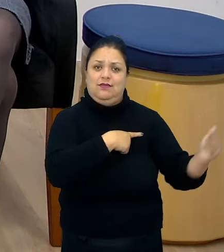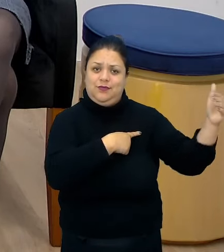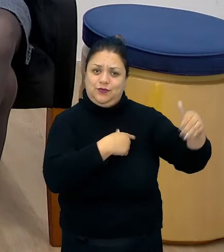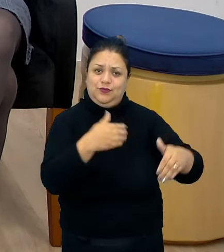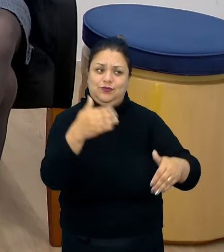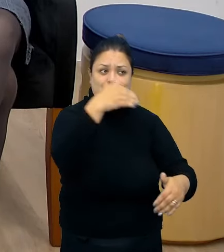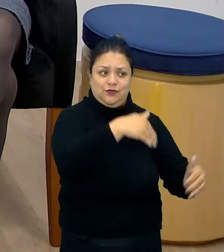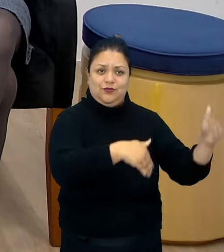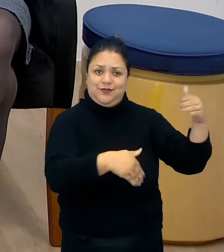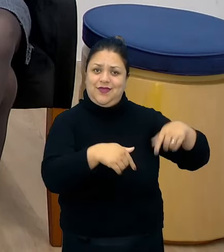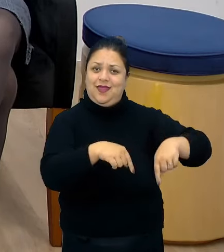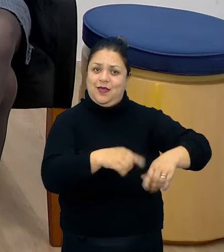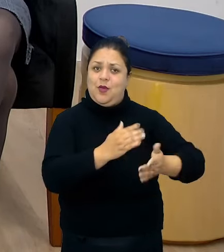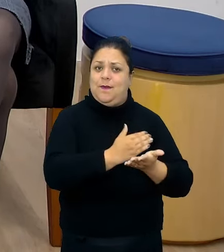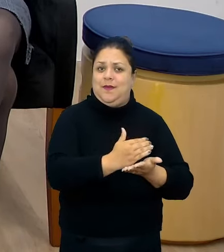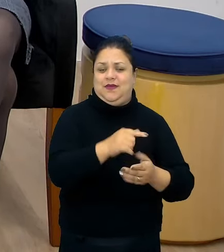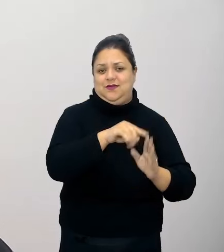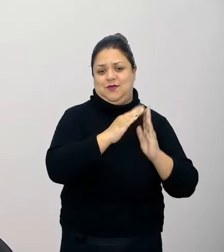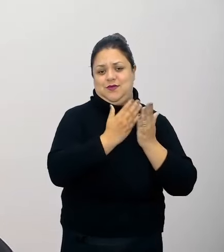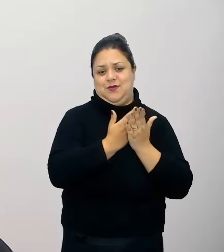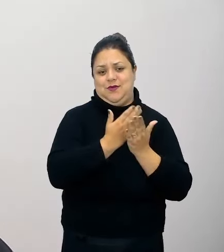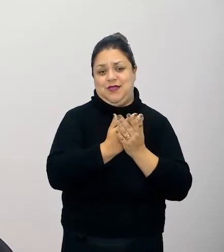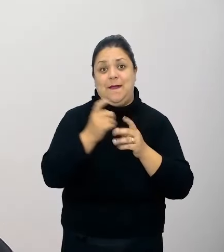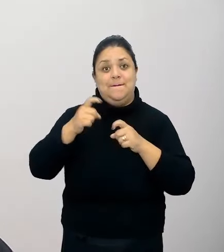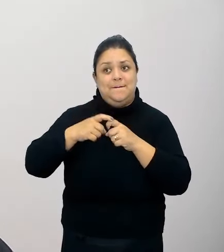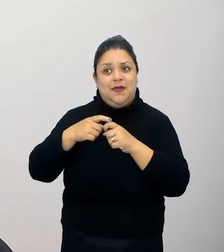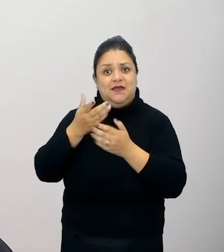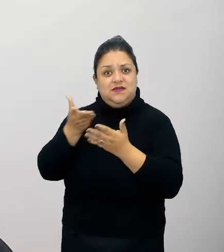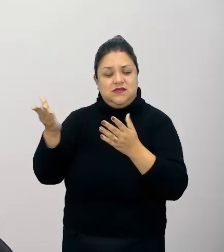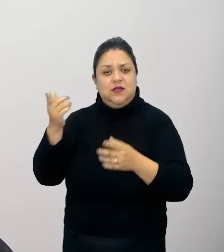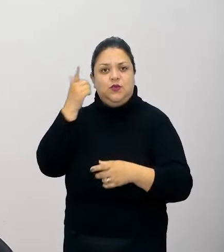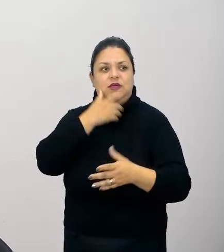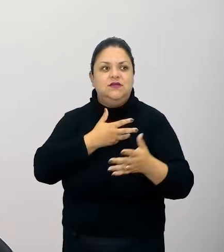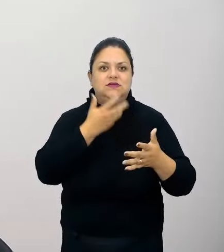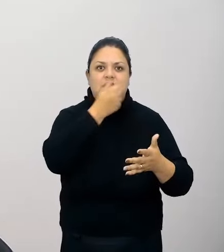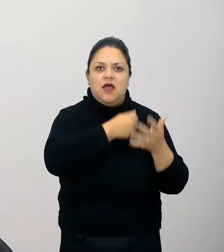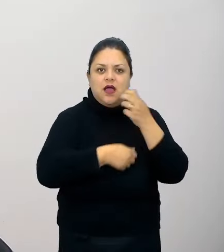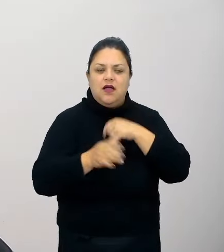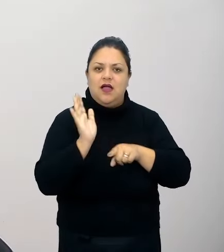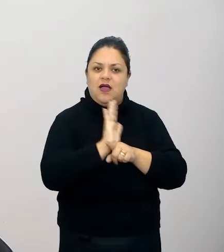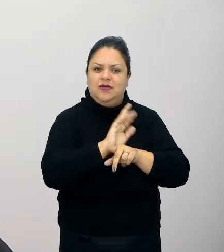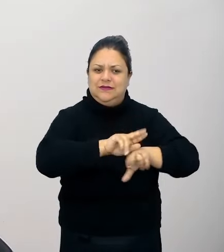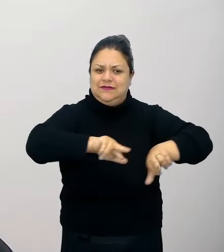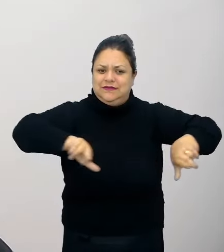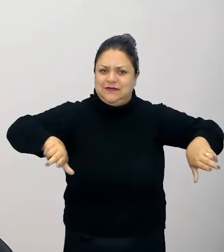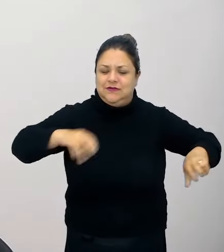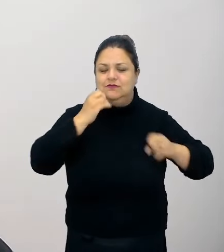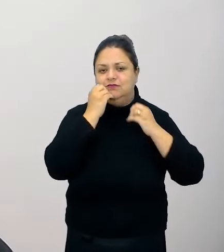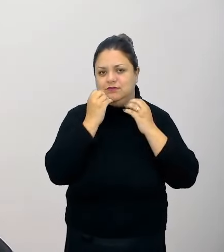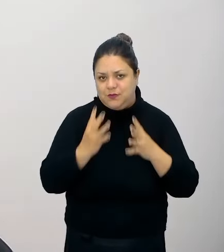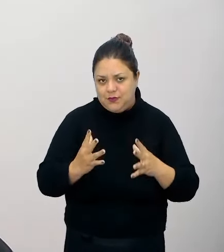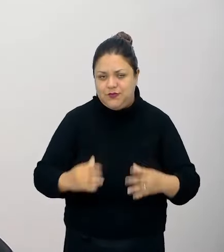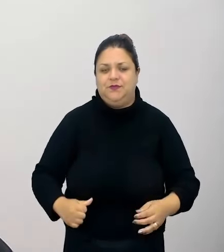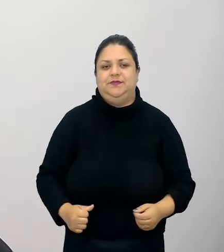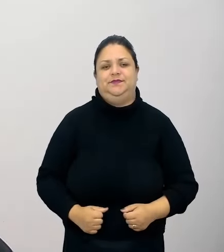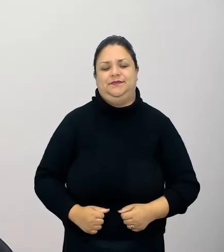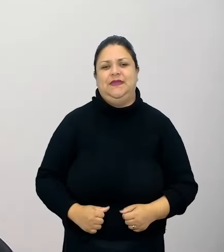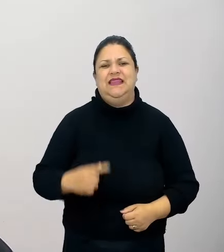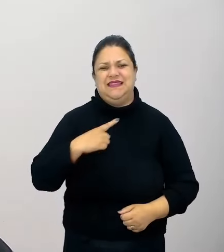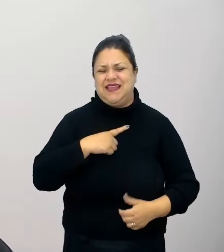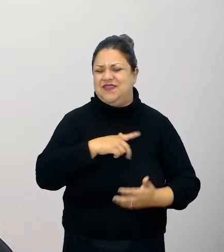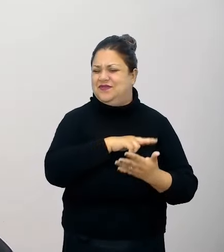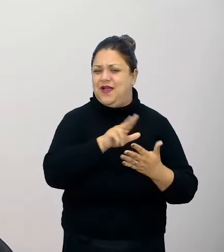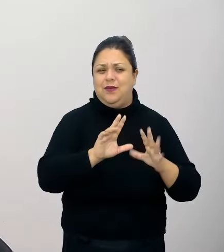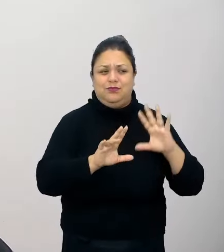escola, a medicina está salvando. Então, tem uma série de situações, como você abordou